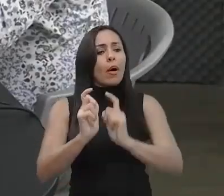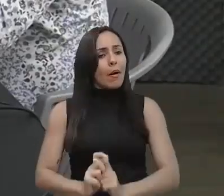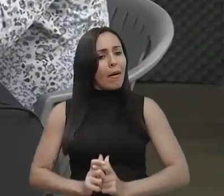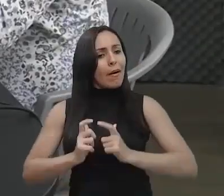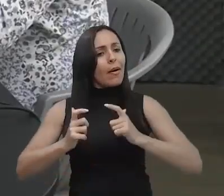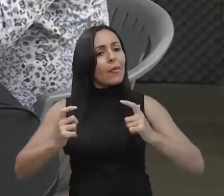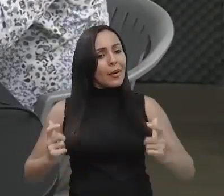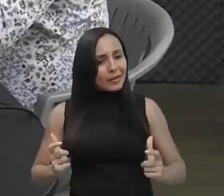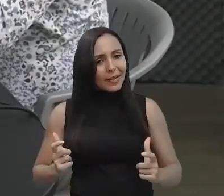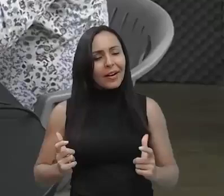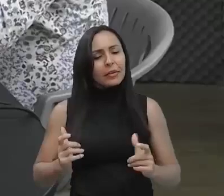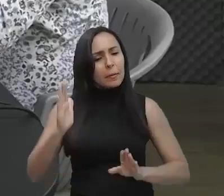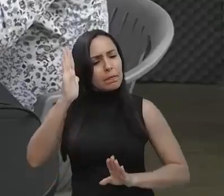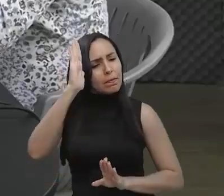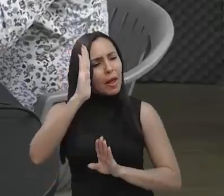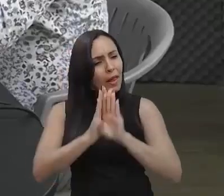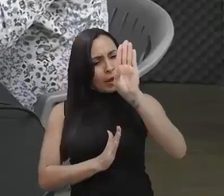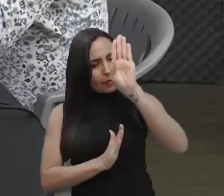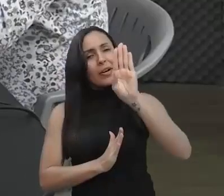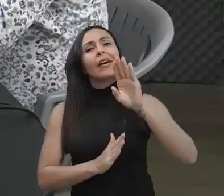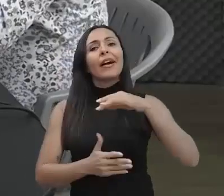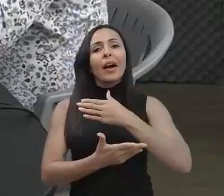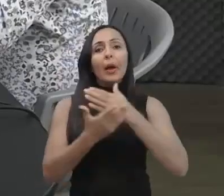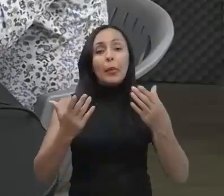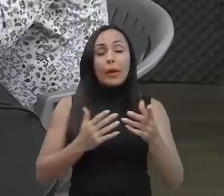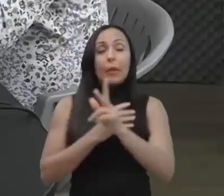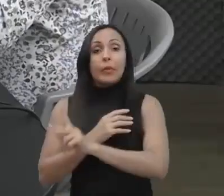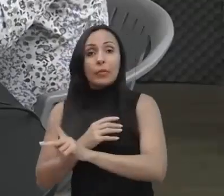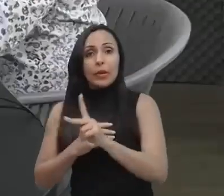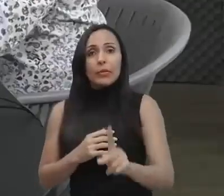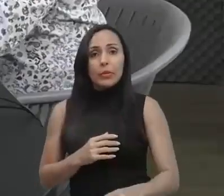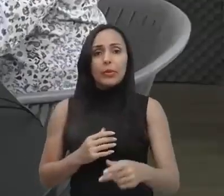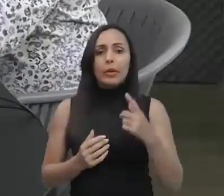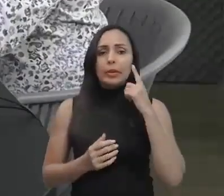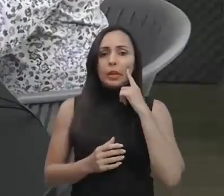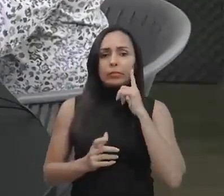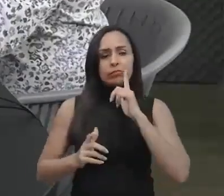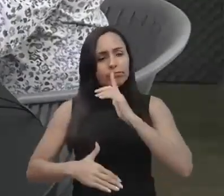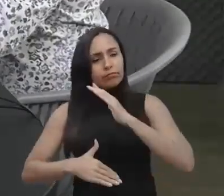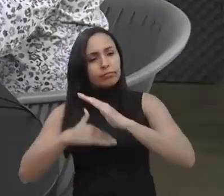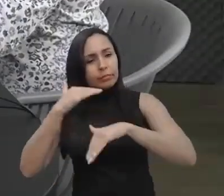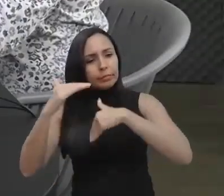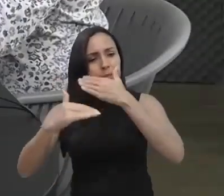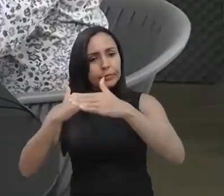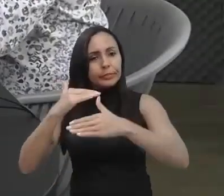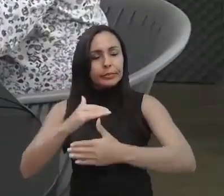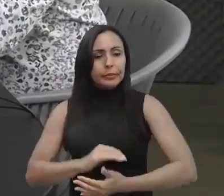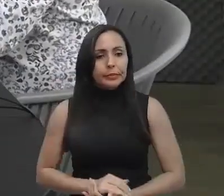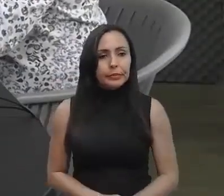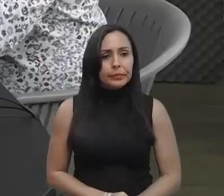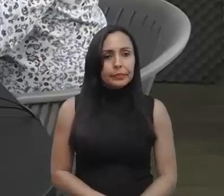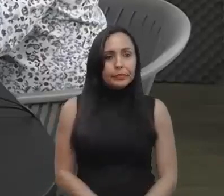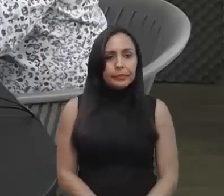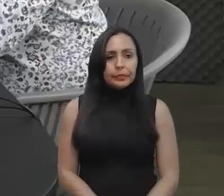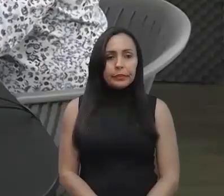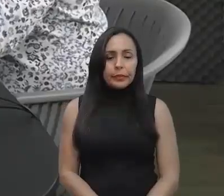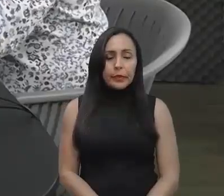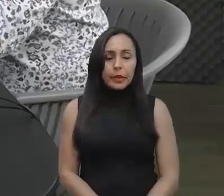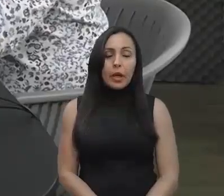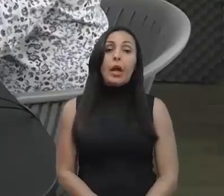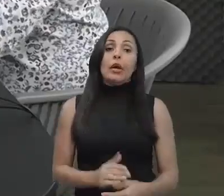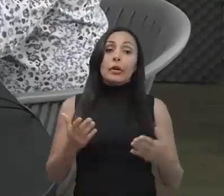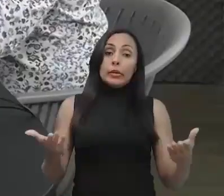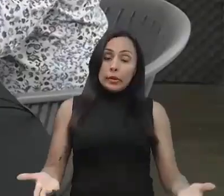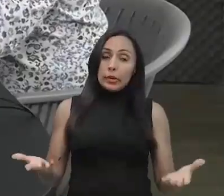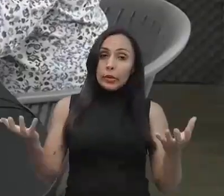né dessa dessa autoestima que a professora aguçou neles Kina eh eu queria aproveitar assim esse momento que a gente não